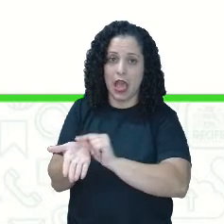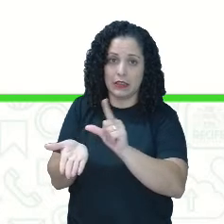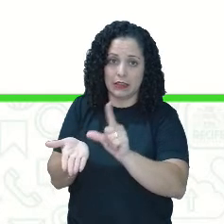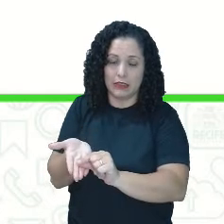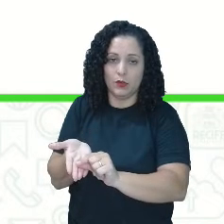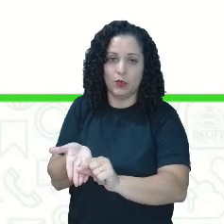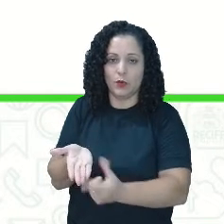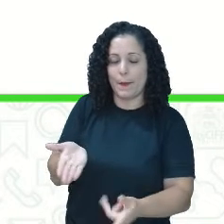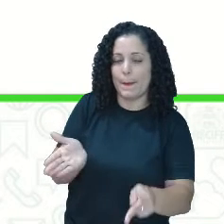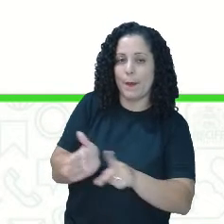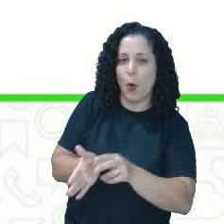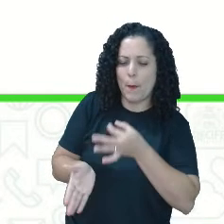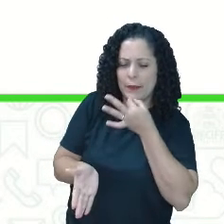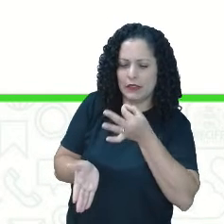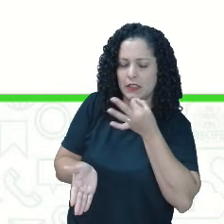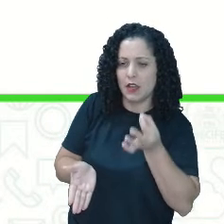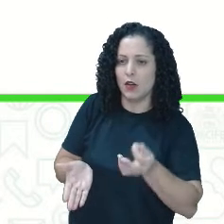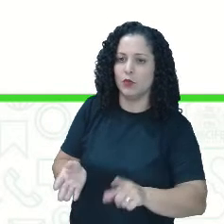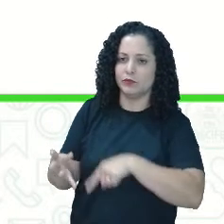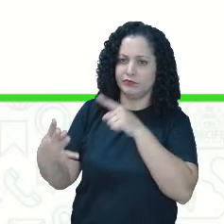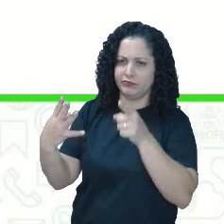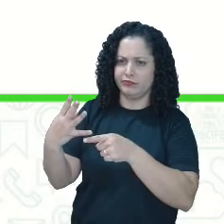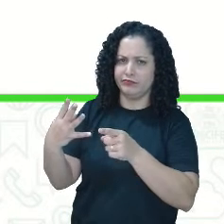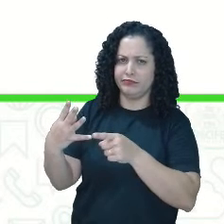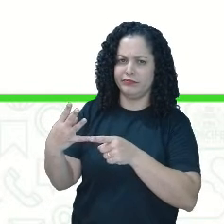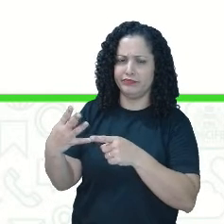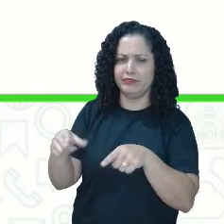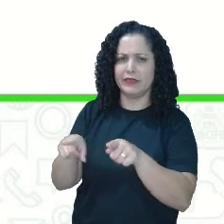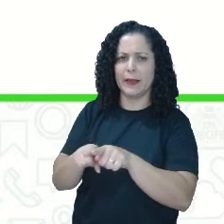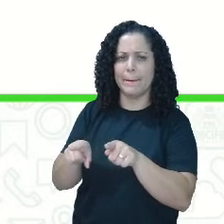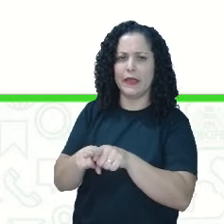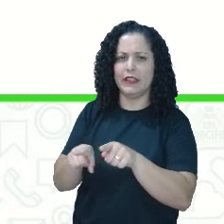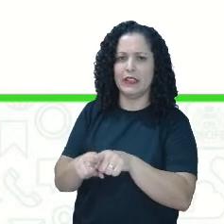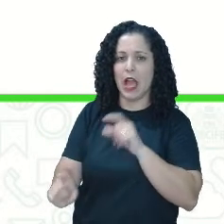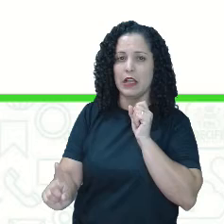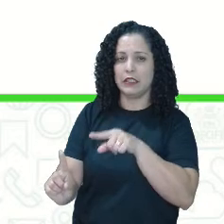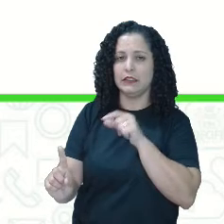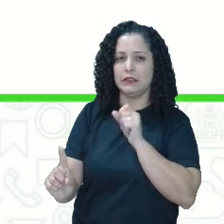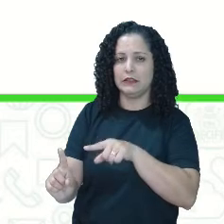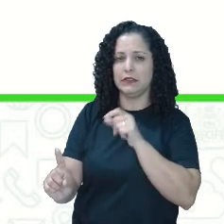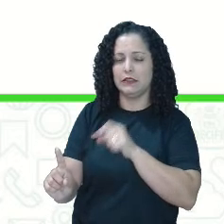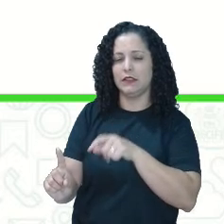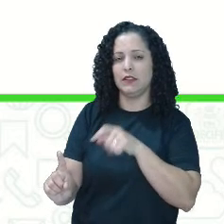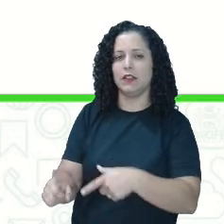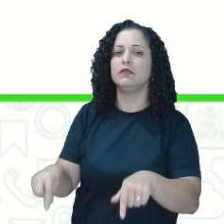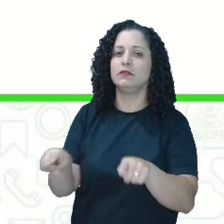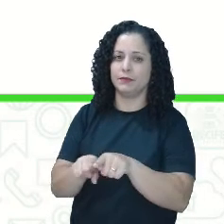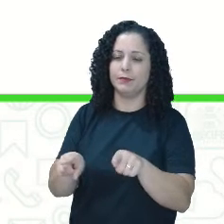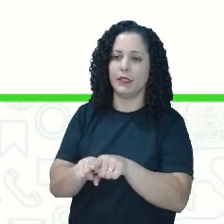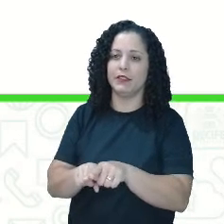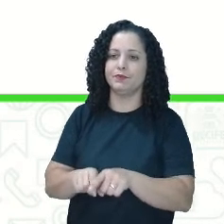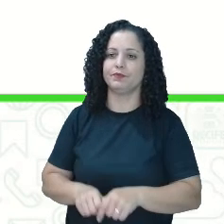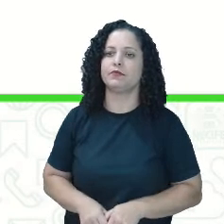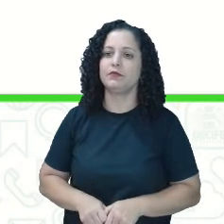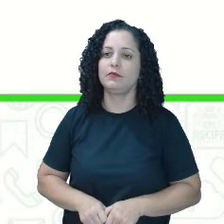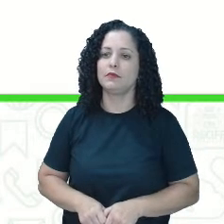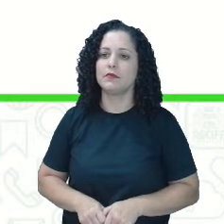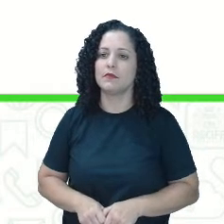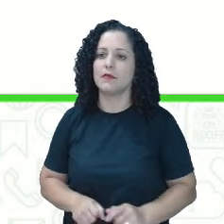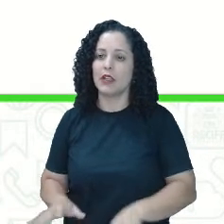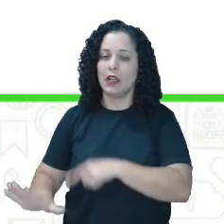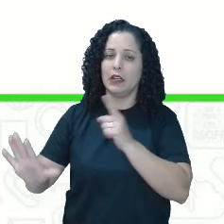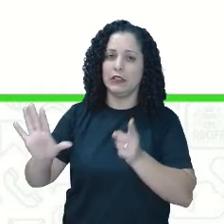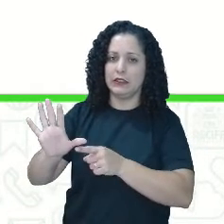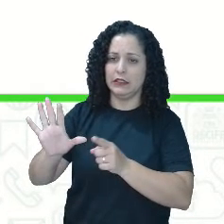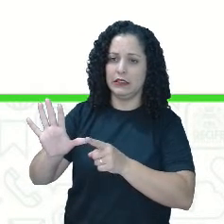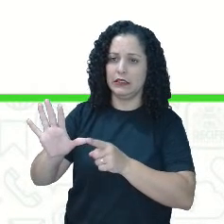é? A resenha crítica, que a gente vai trabalhar bastante com resenha crítica. Tem o comentário